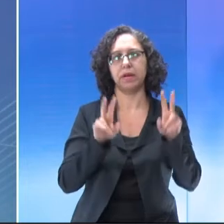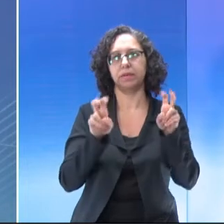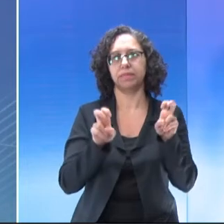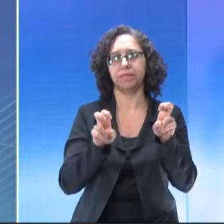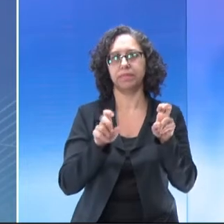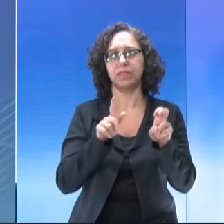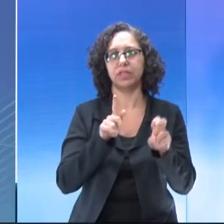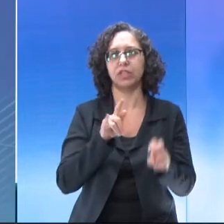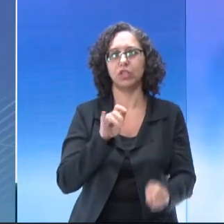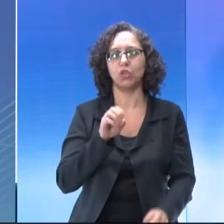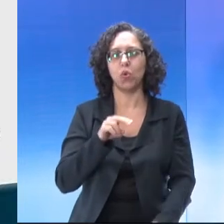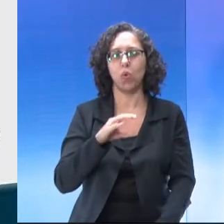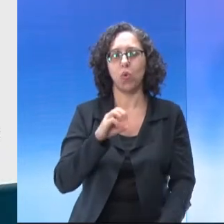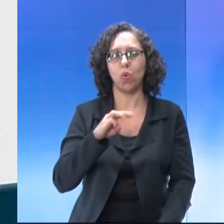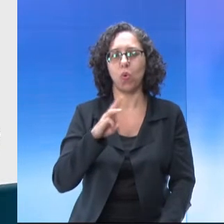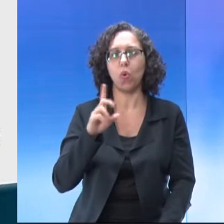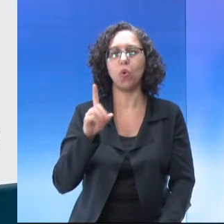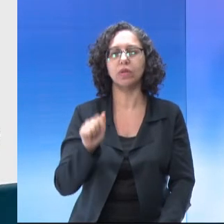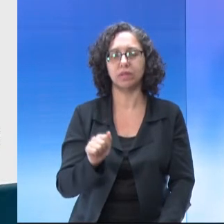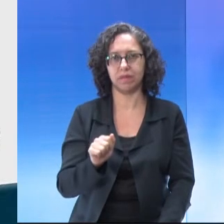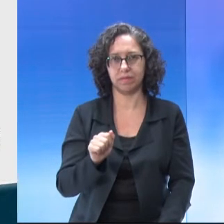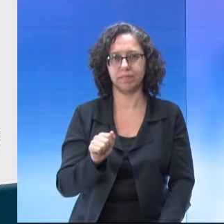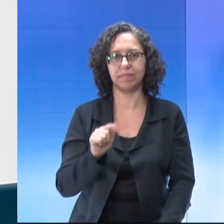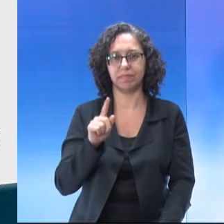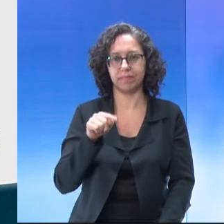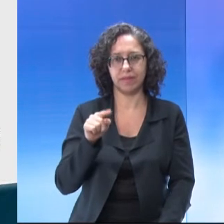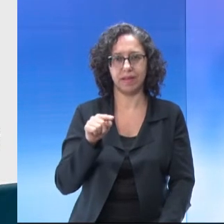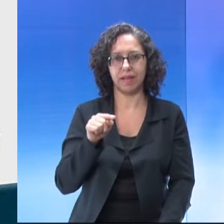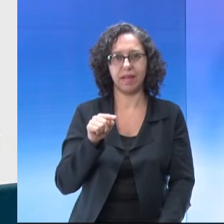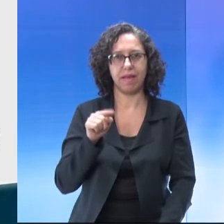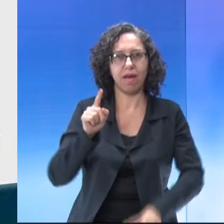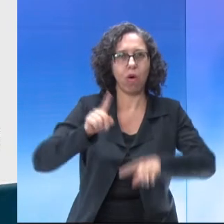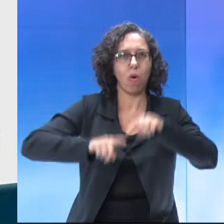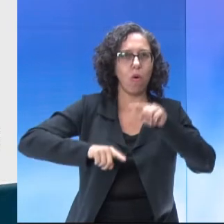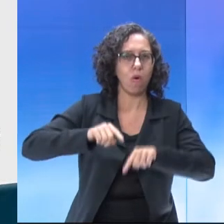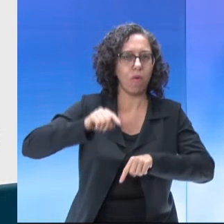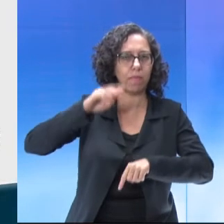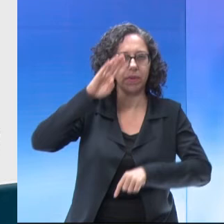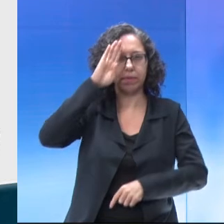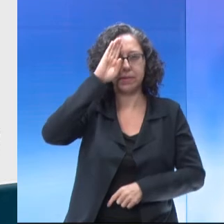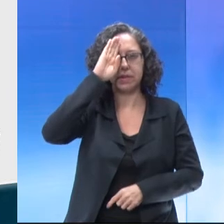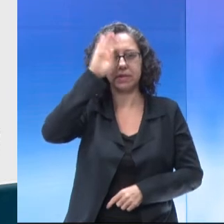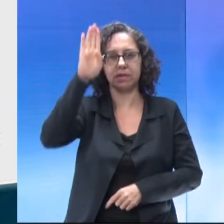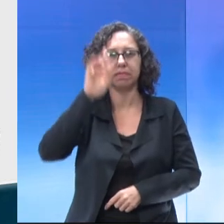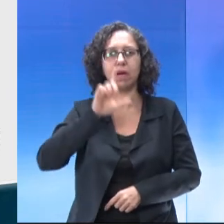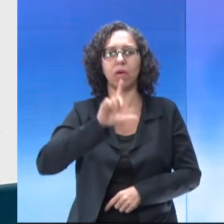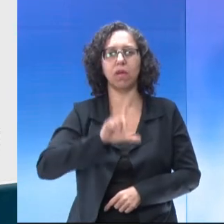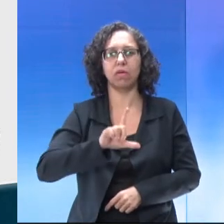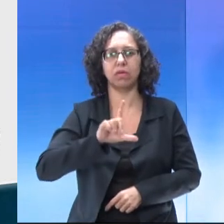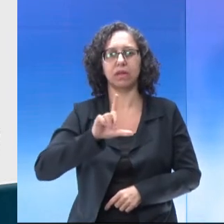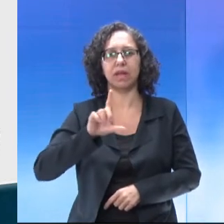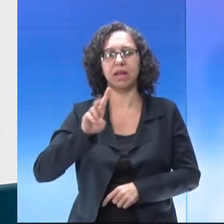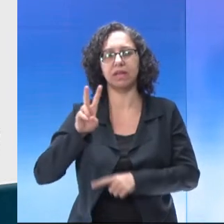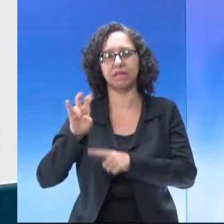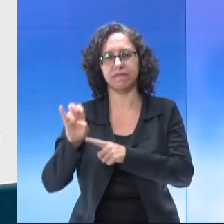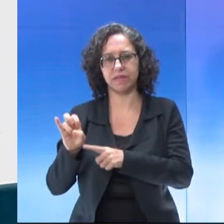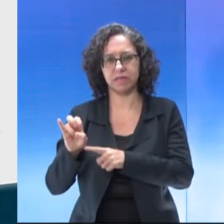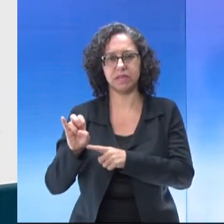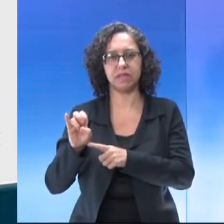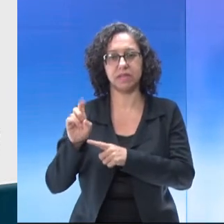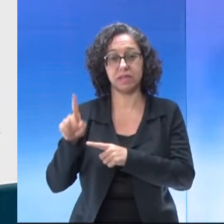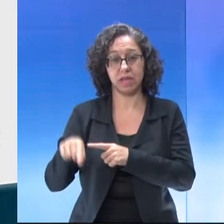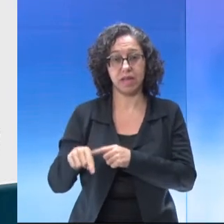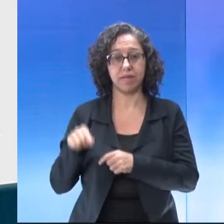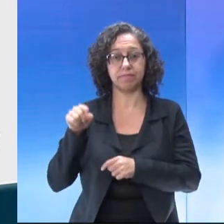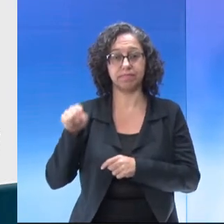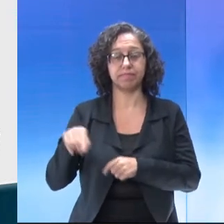né? Gioconda é a obra mais famosa de Leonardo da Vinci. O autor relata em seu artigo intitulado Memórias de um